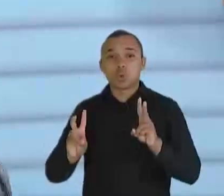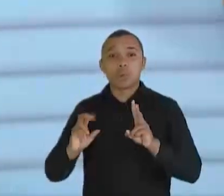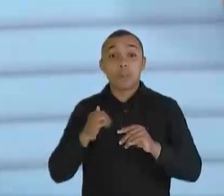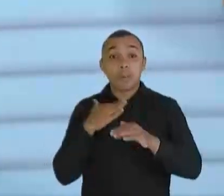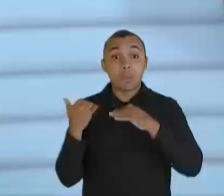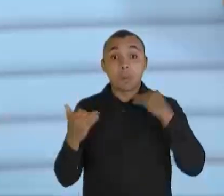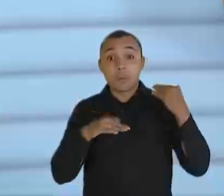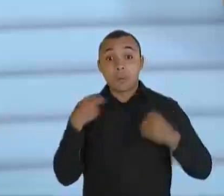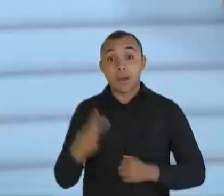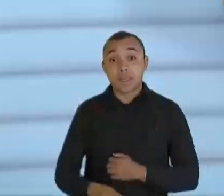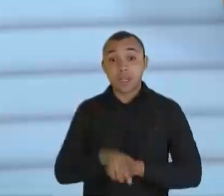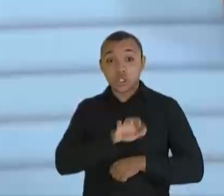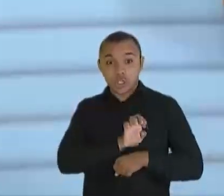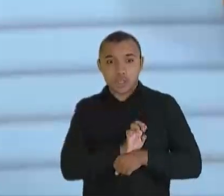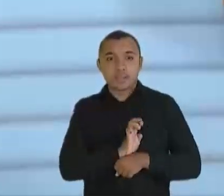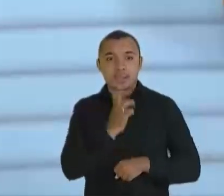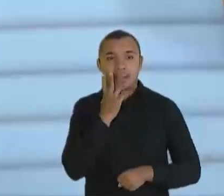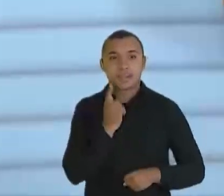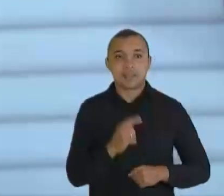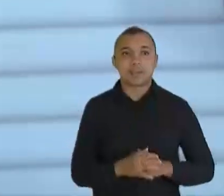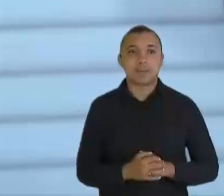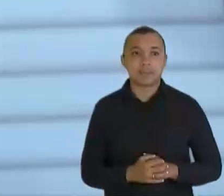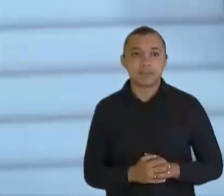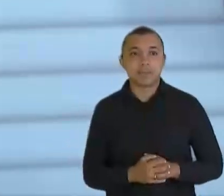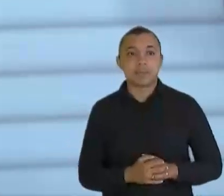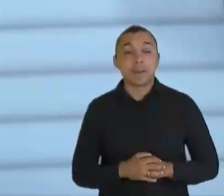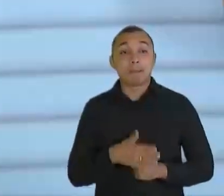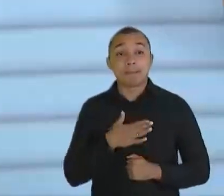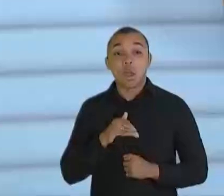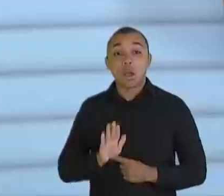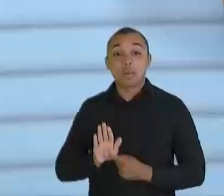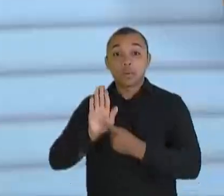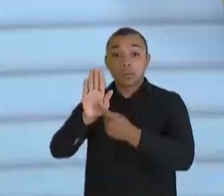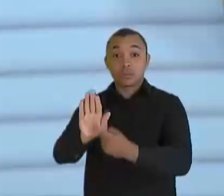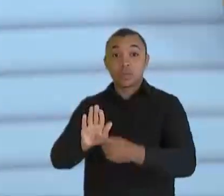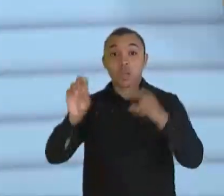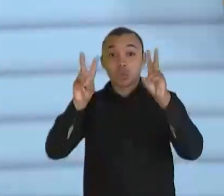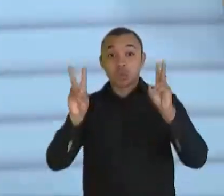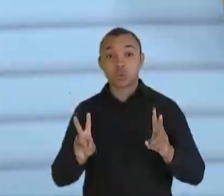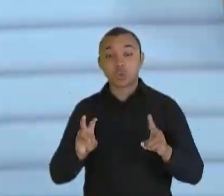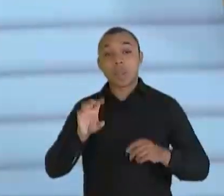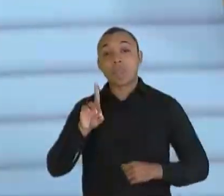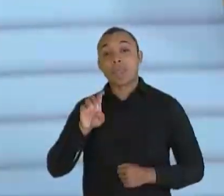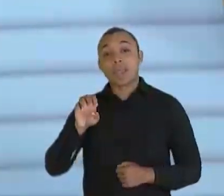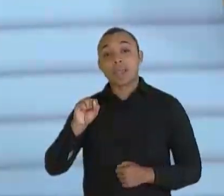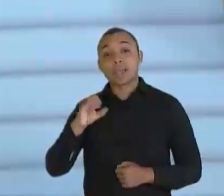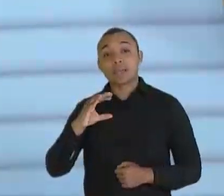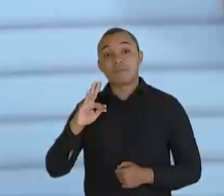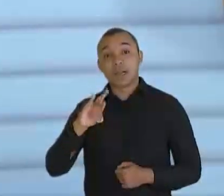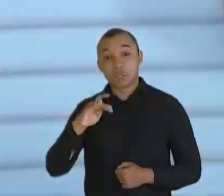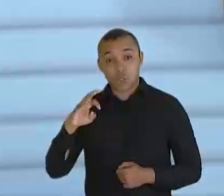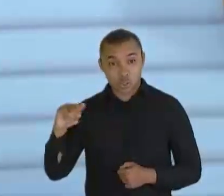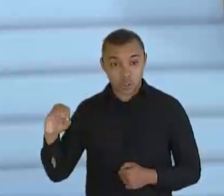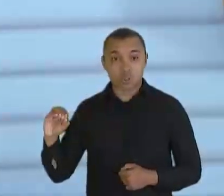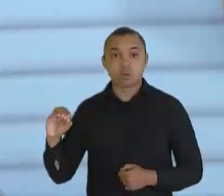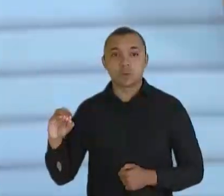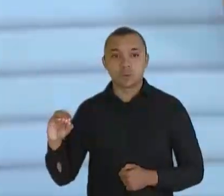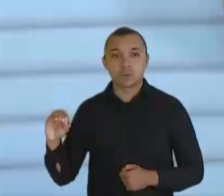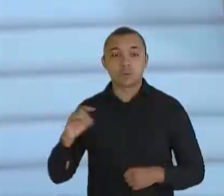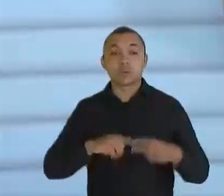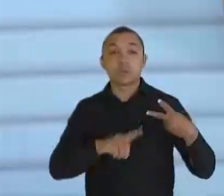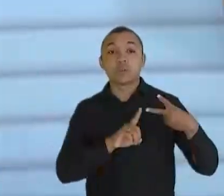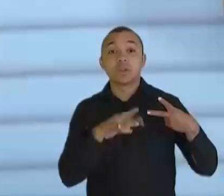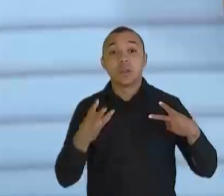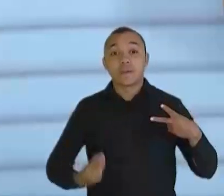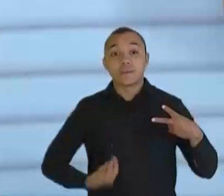o trabalho do nosso comitê de prevenção. Eu apresentei um trabalho sobre desfaccionalização e sobre a vida,